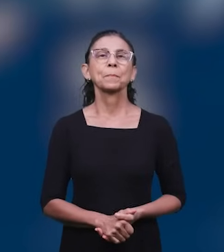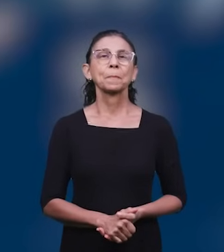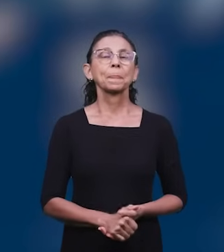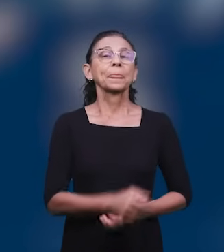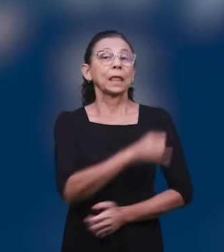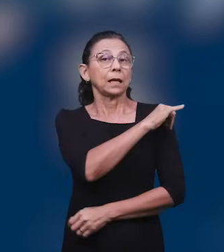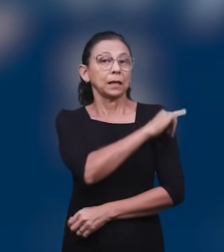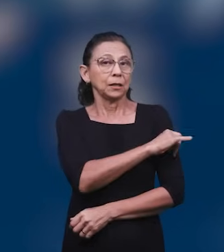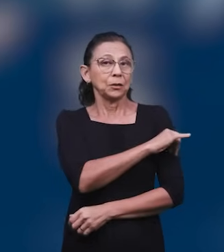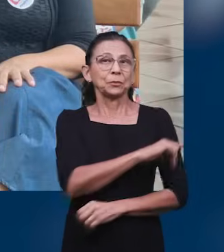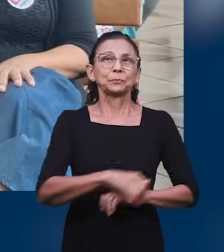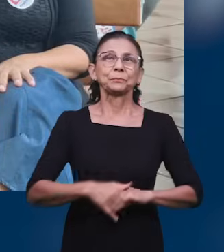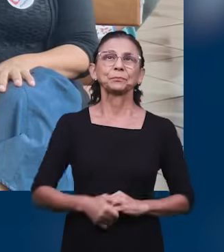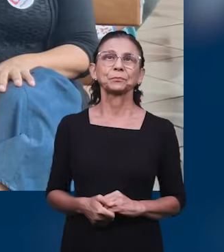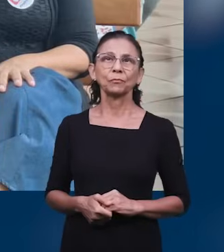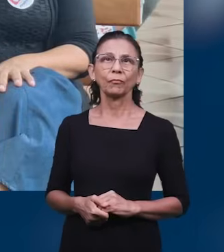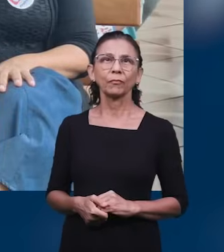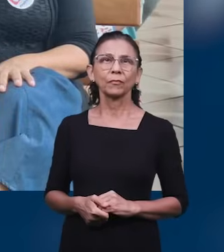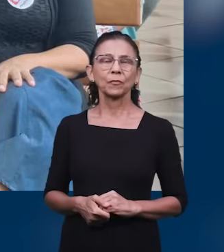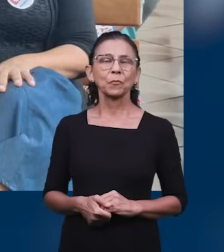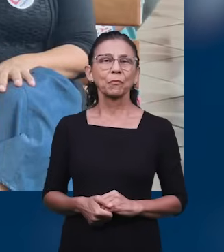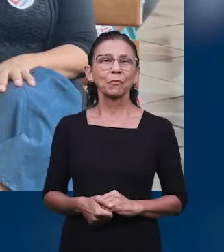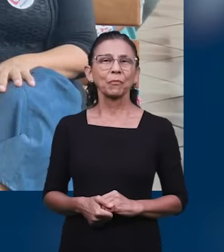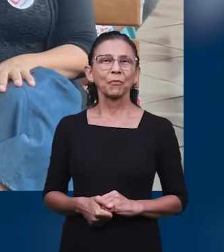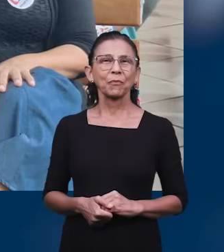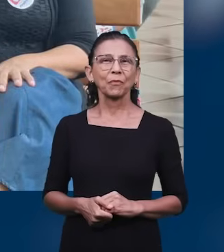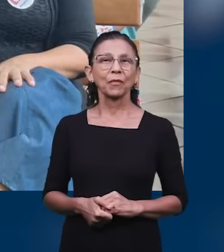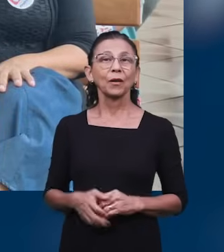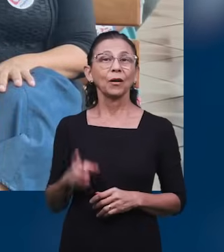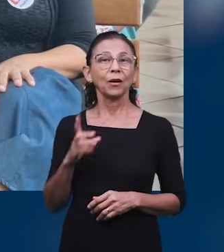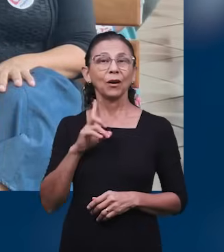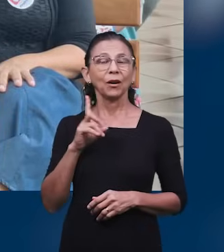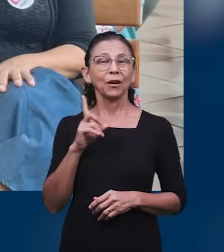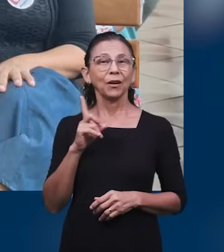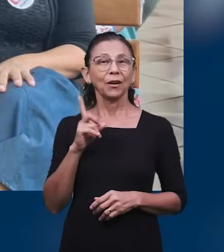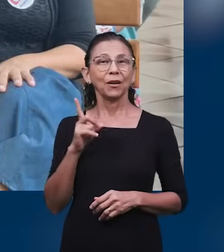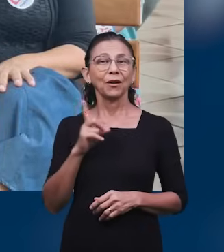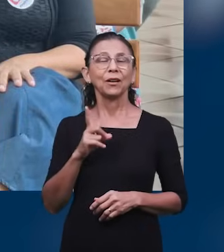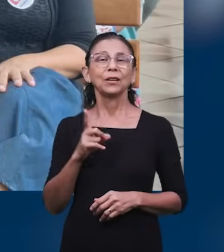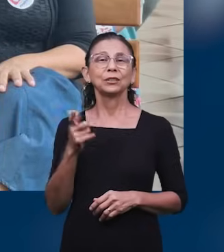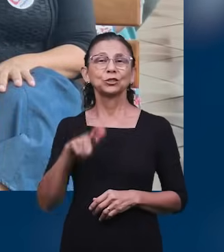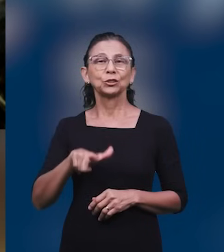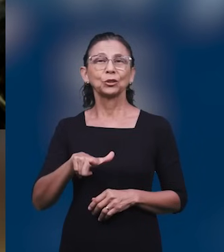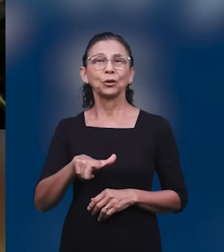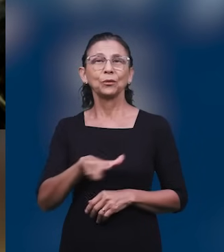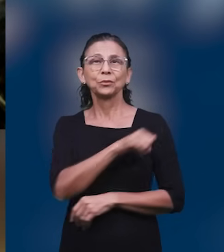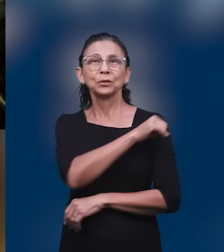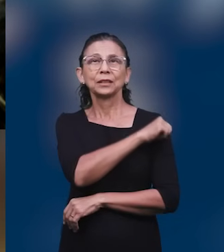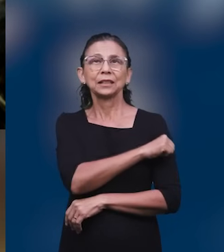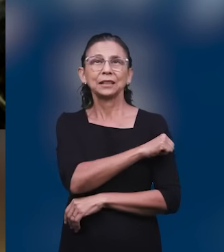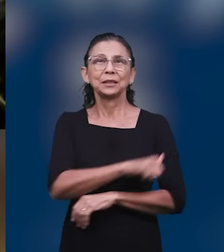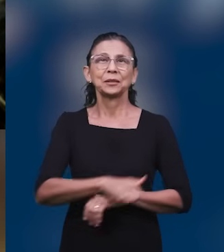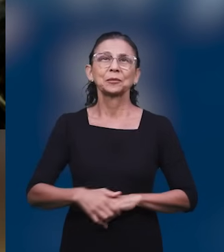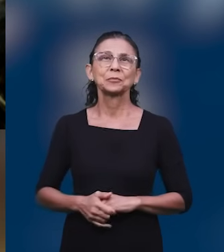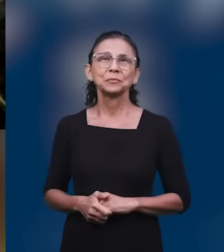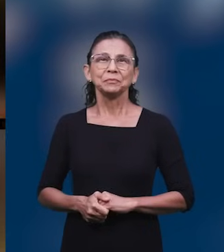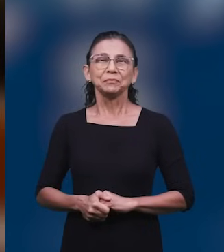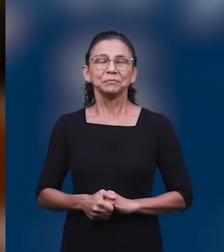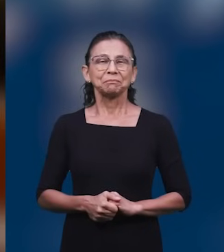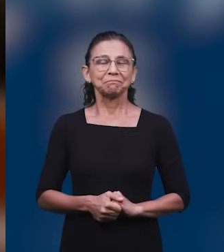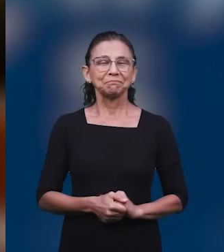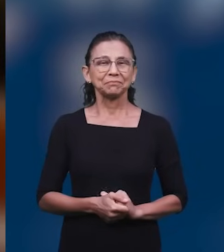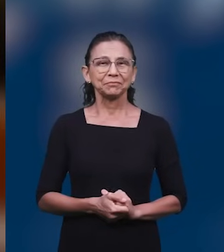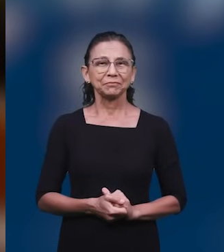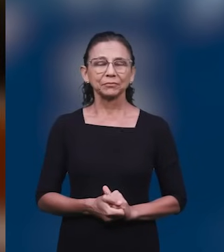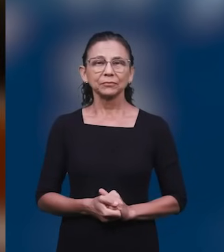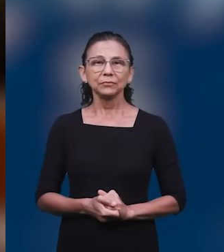das Ostras, Rio de Janeiro. A Igreja de Terra Firme, Rio das Ostras, olha a igreja aí, ó, no Rio de Janeiro. A Igreja Maranata de